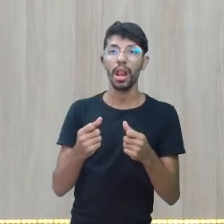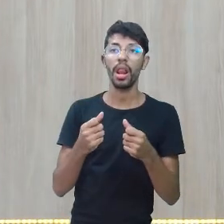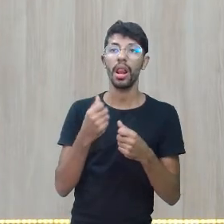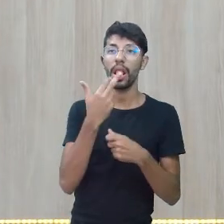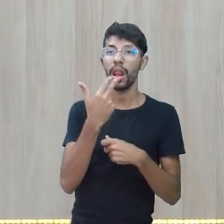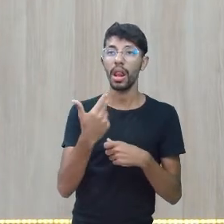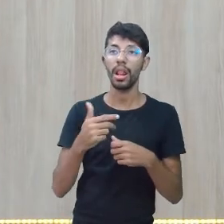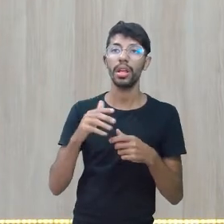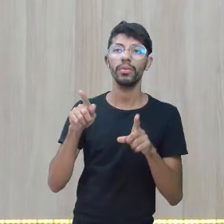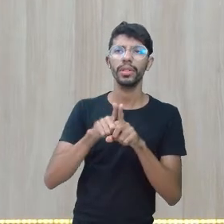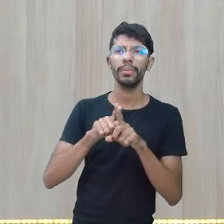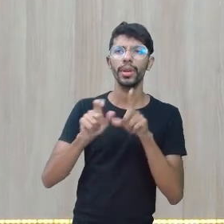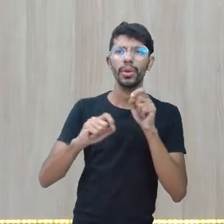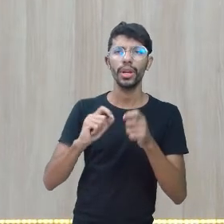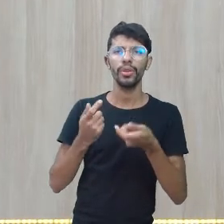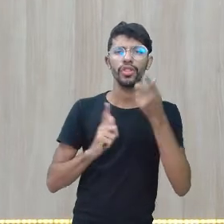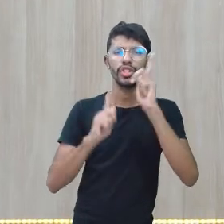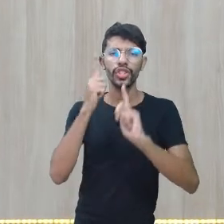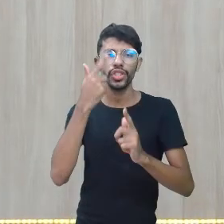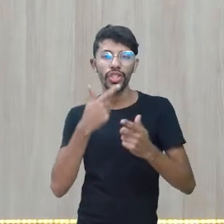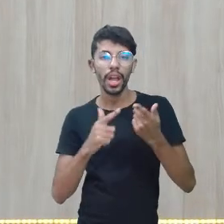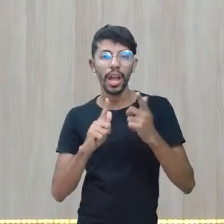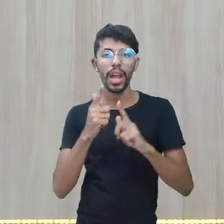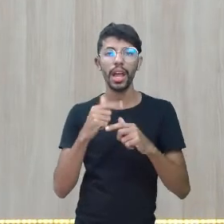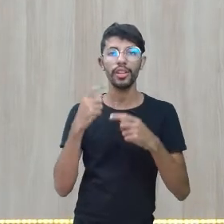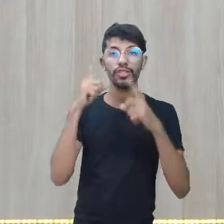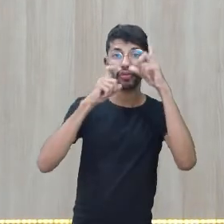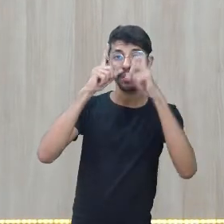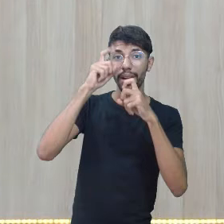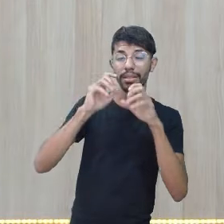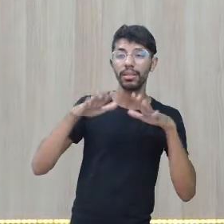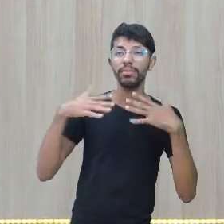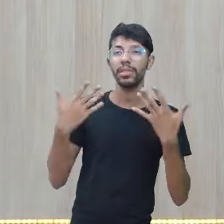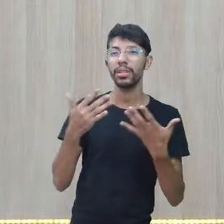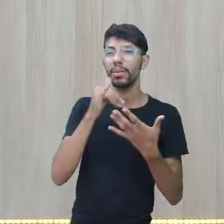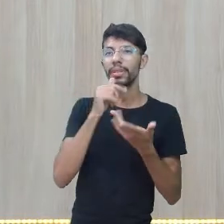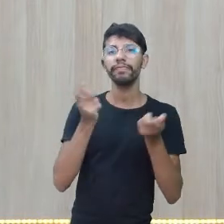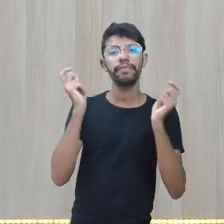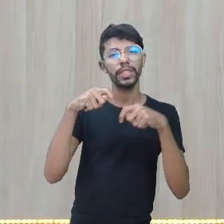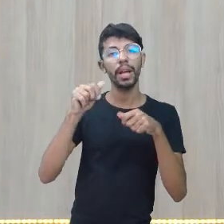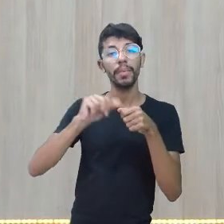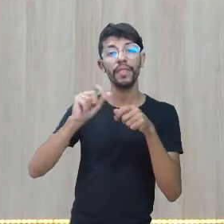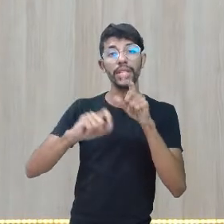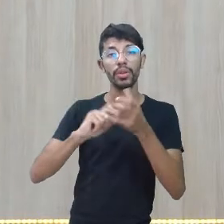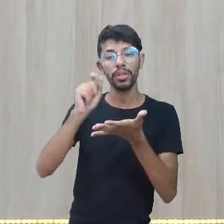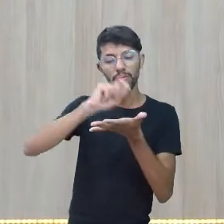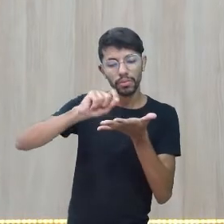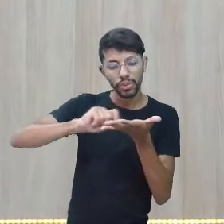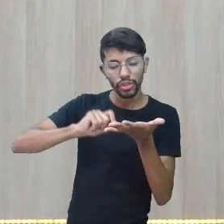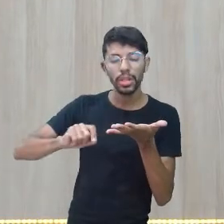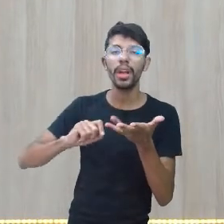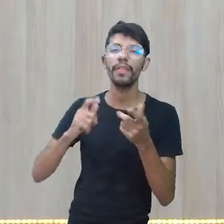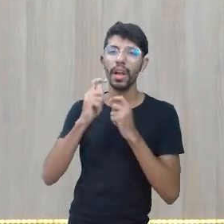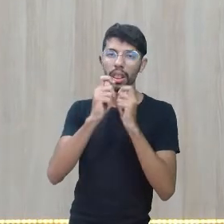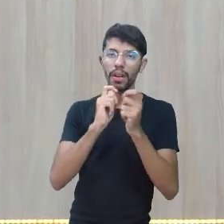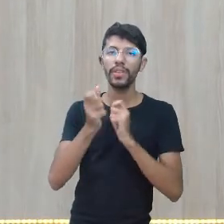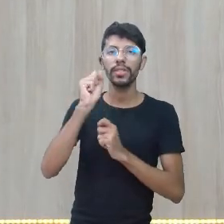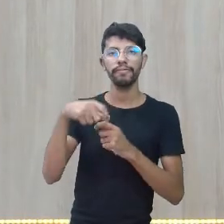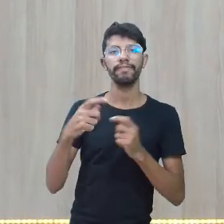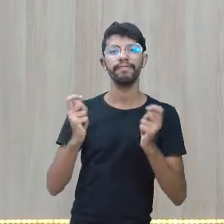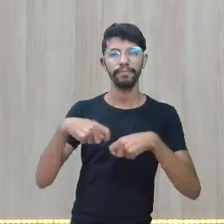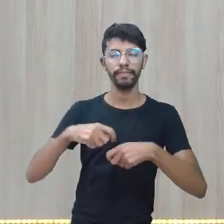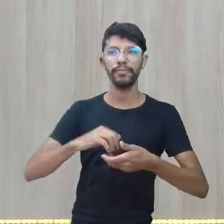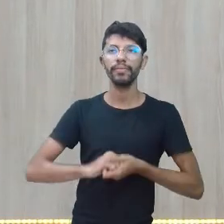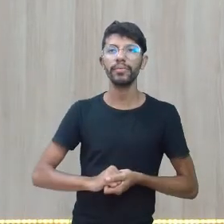o gestual, as expressões faciais. Então, é possível, sim, transcrever uma entrevista para o papel, tá certo? O